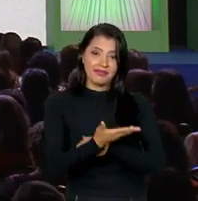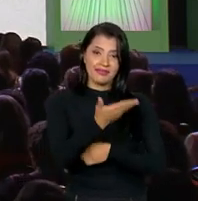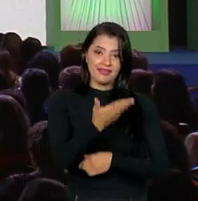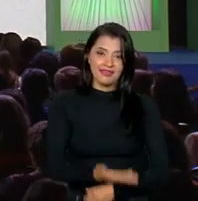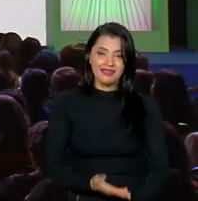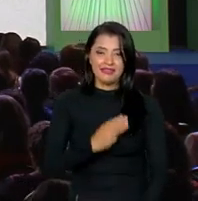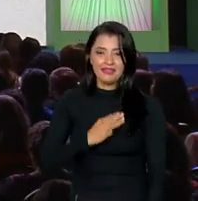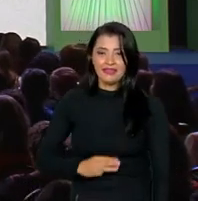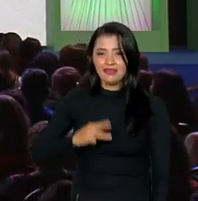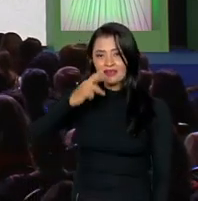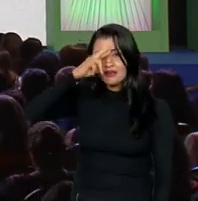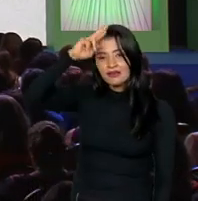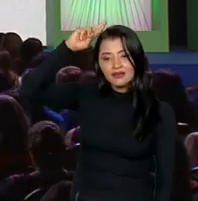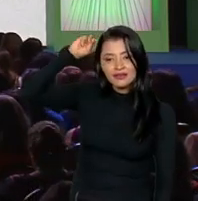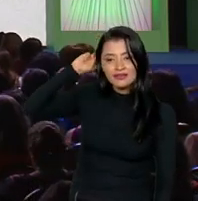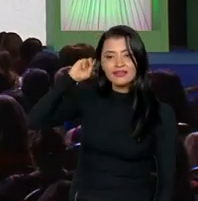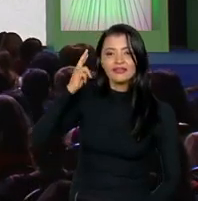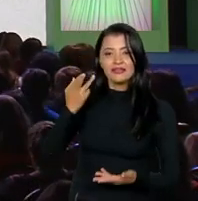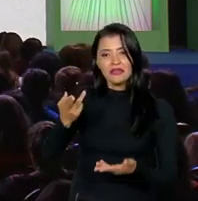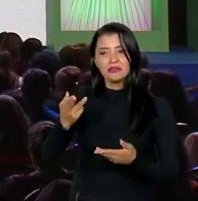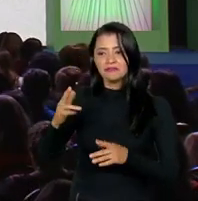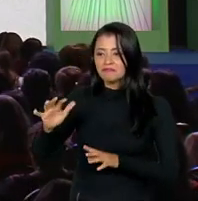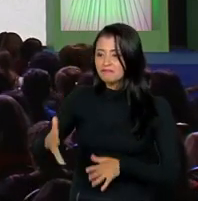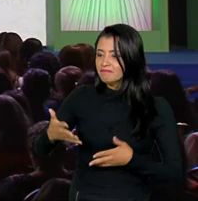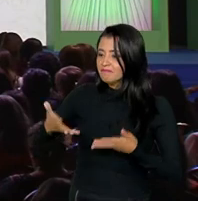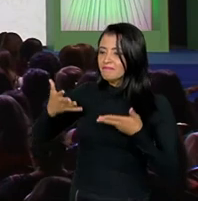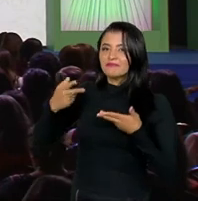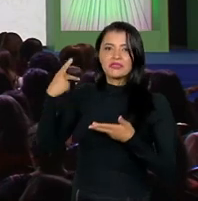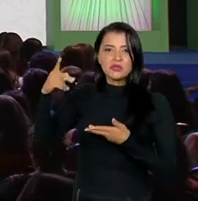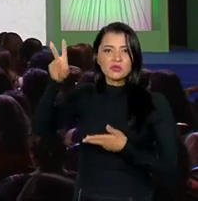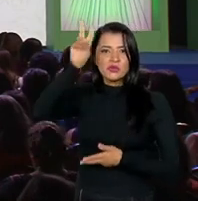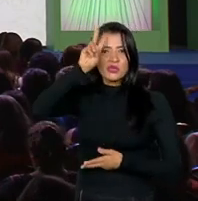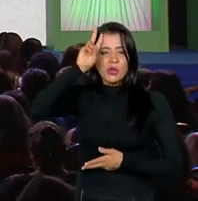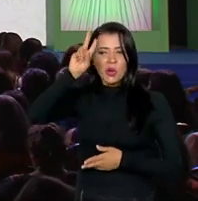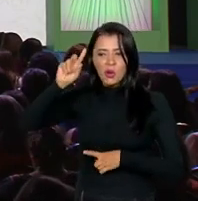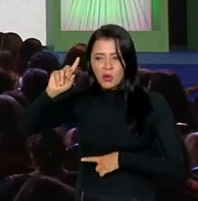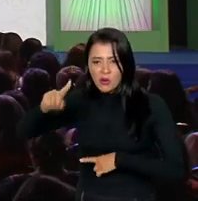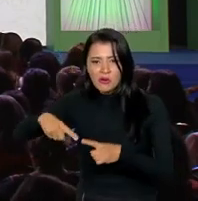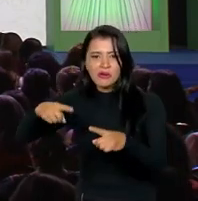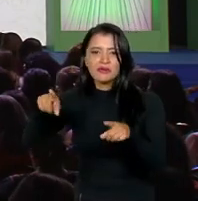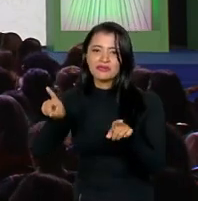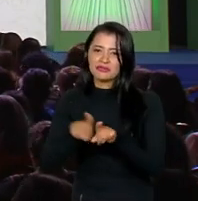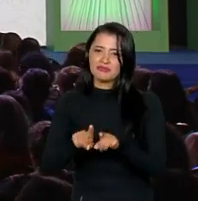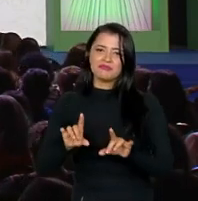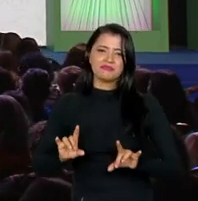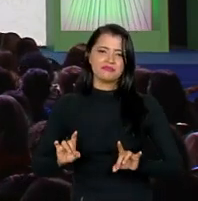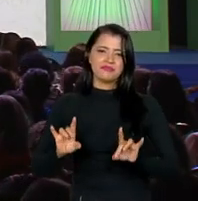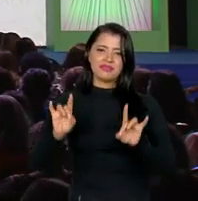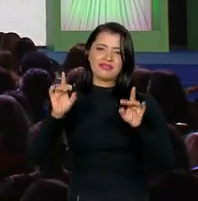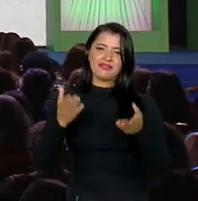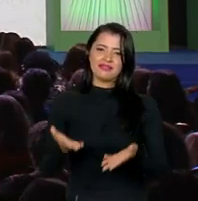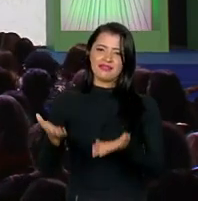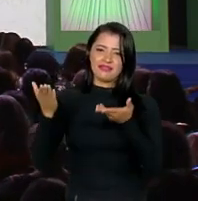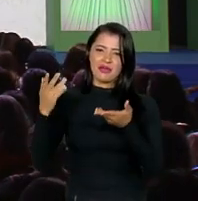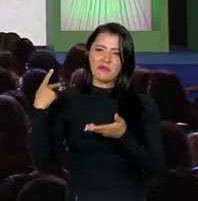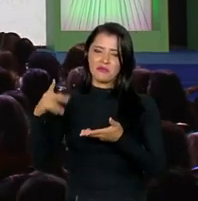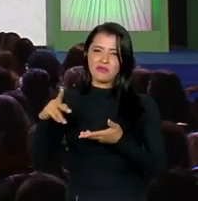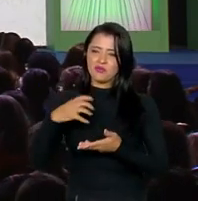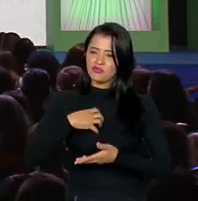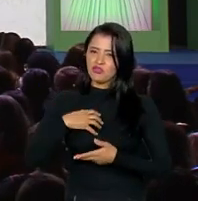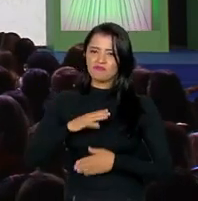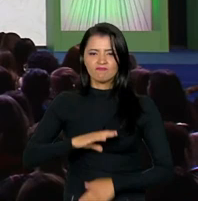aqui nos inspira, né, tanto pela sua própria história, mas de modo especial pela